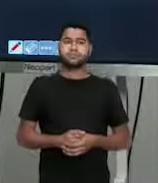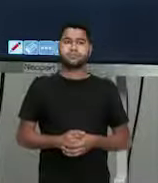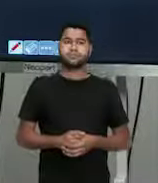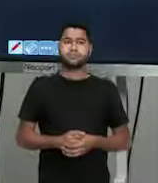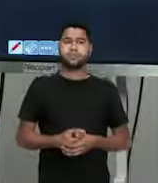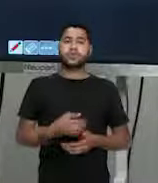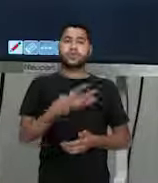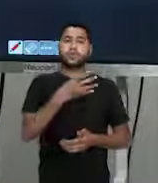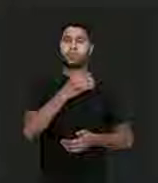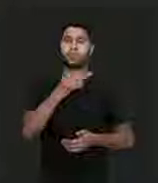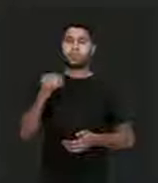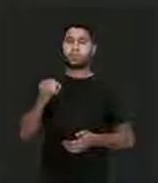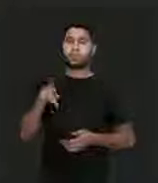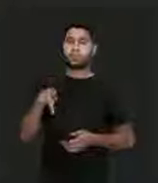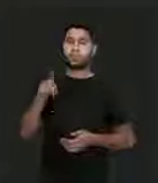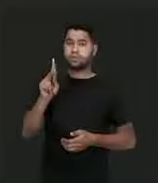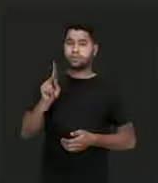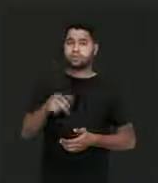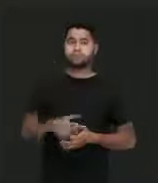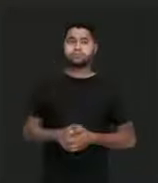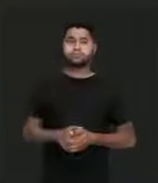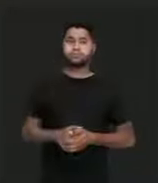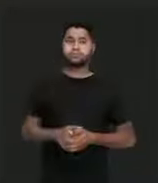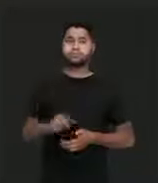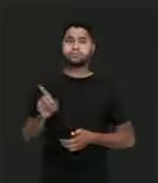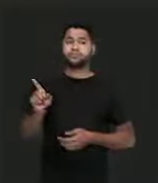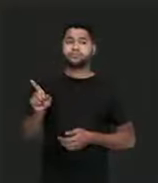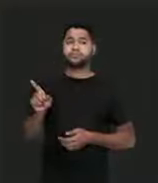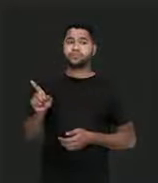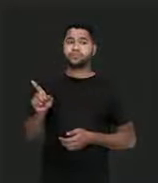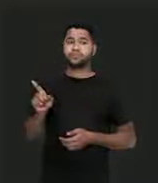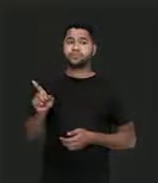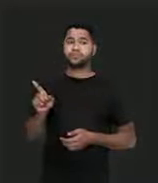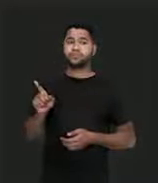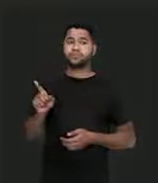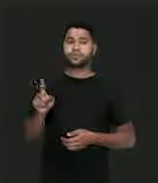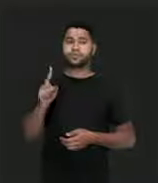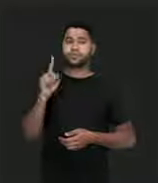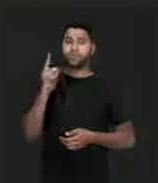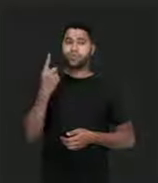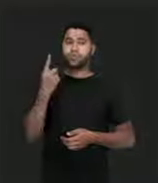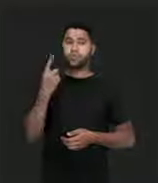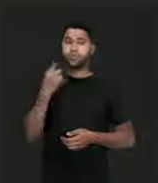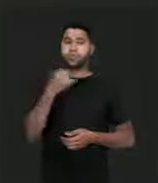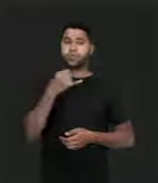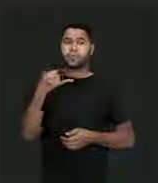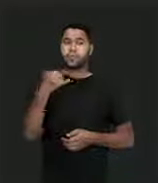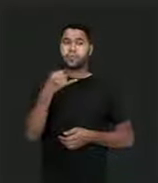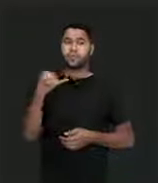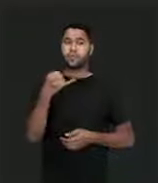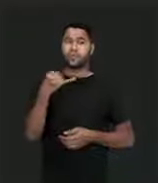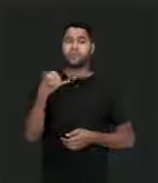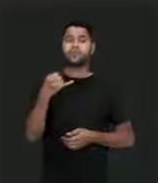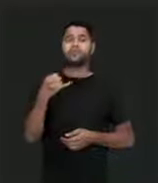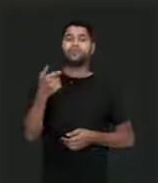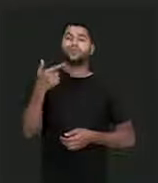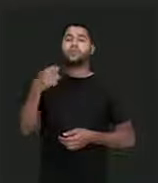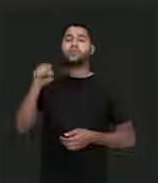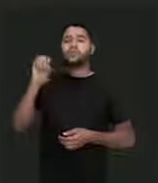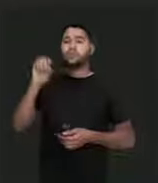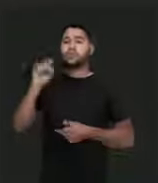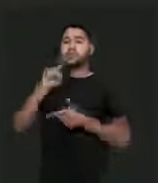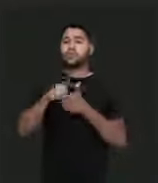400 Kelvin. Então, esse rendimento vai ser de 1 menos 280 dividido